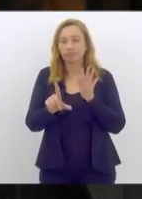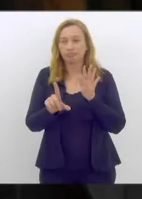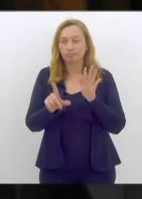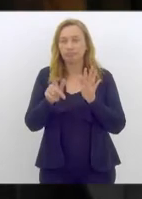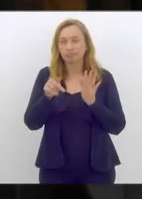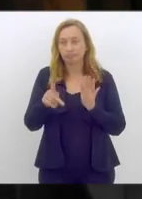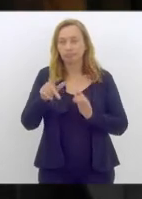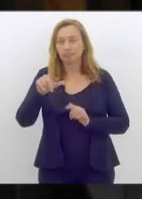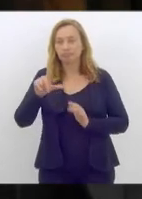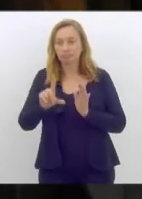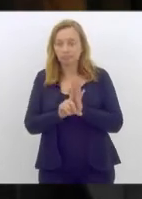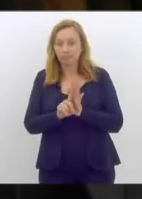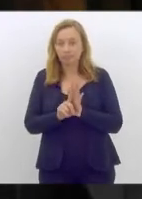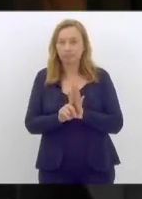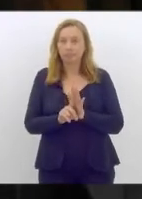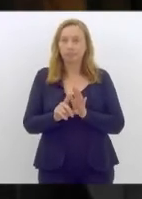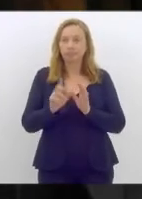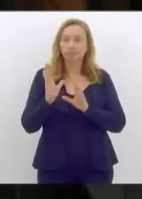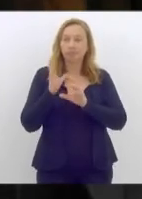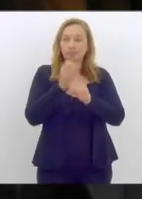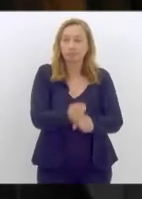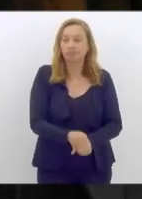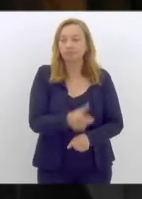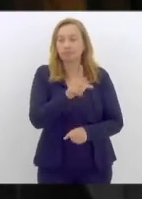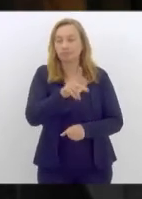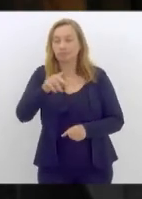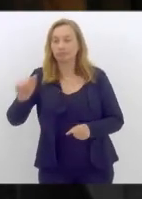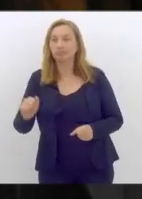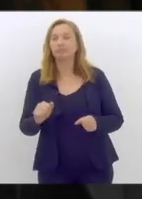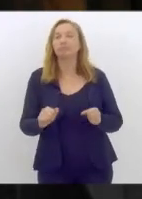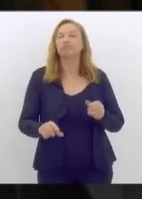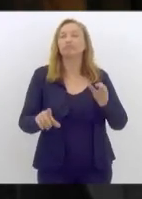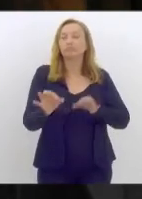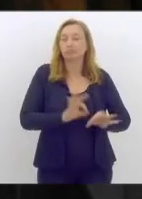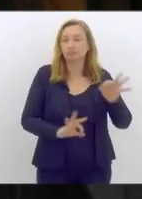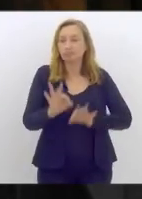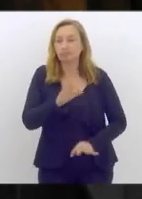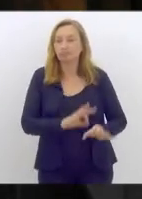e o projeto de lei da Lua para 2023